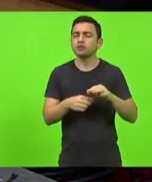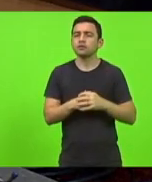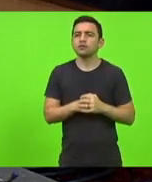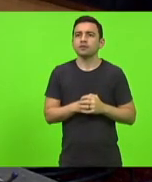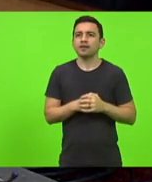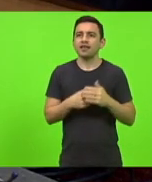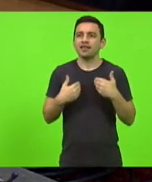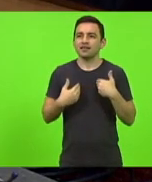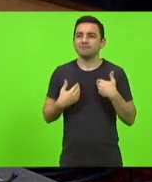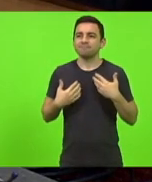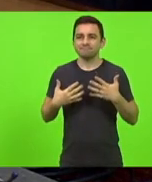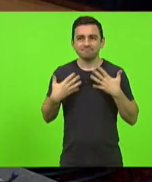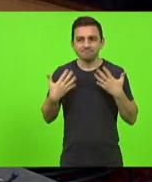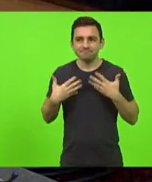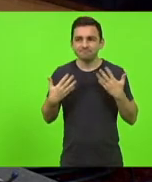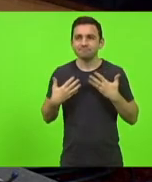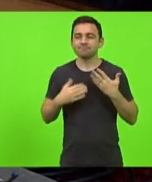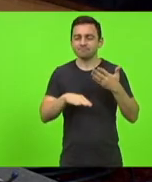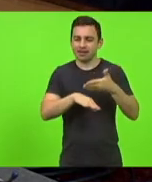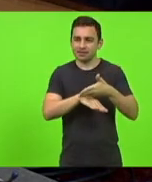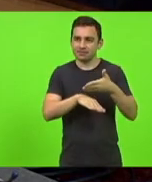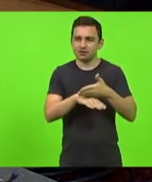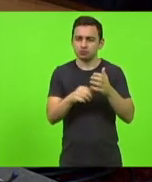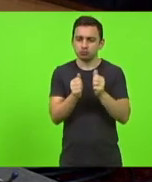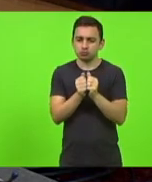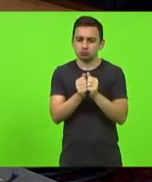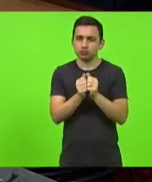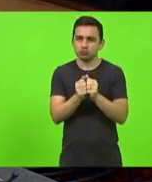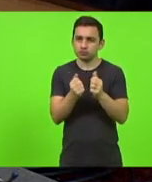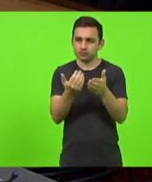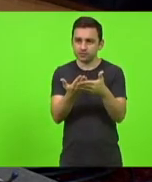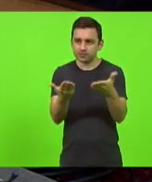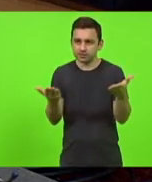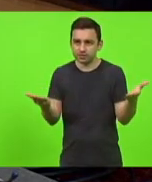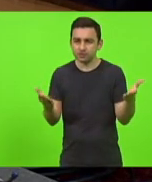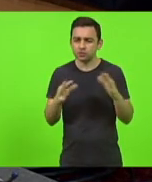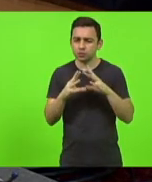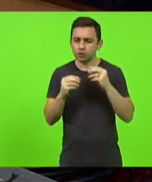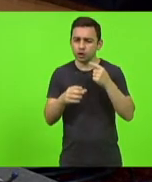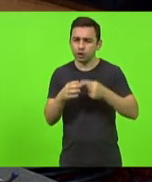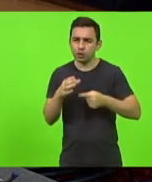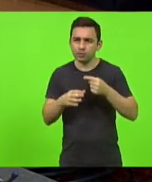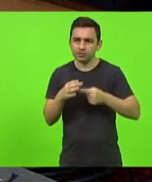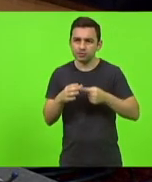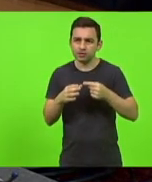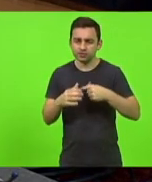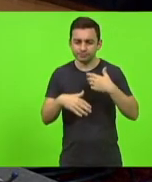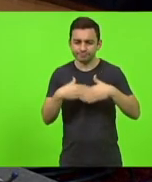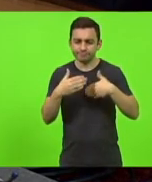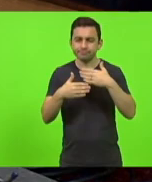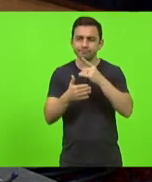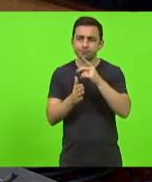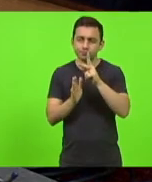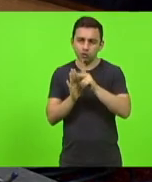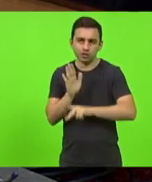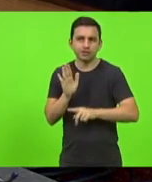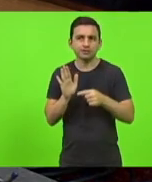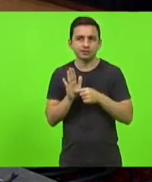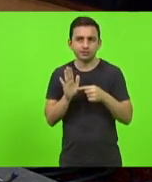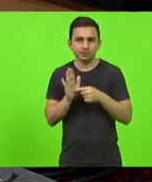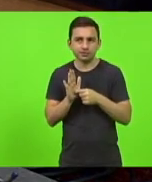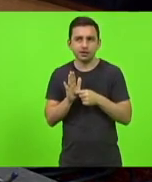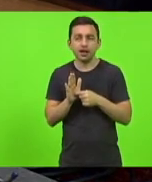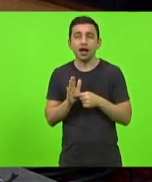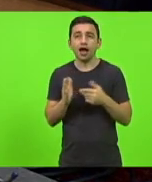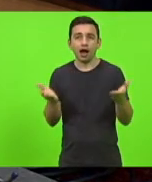de poder ter participado juntamente com o senhor e com toda a comissão na construção desse projeto, que agora, ao